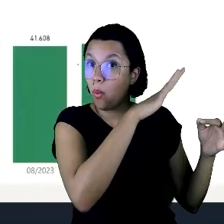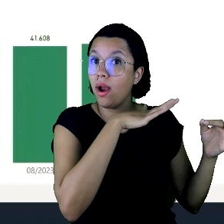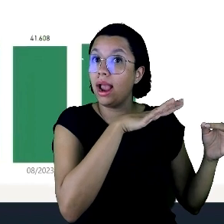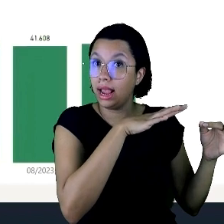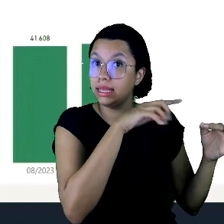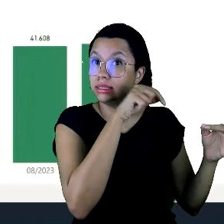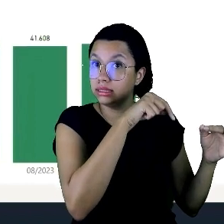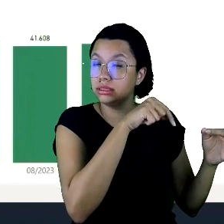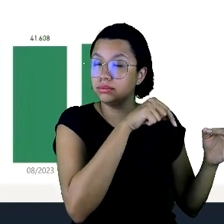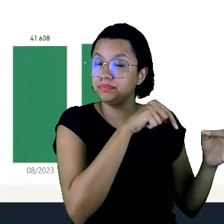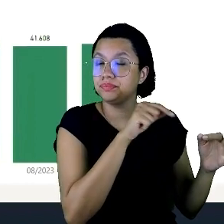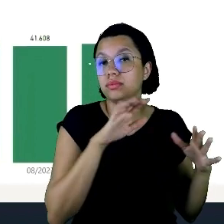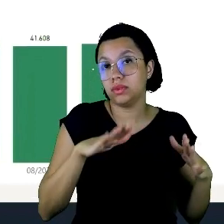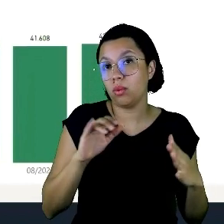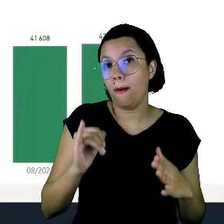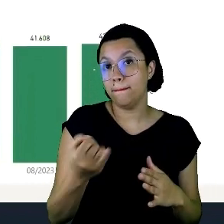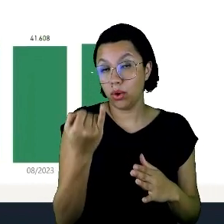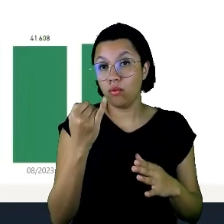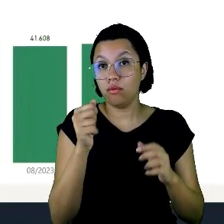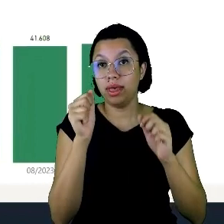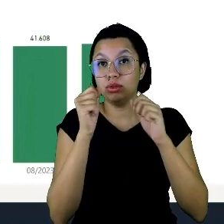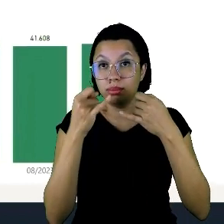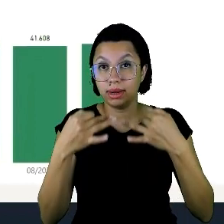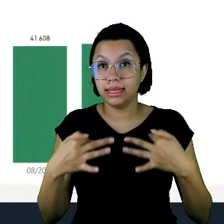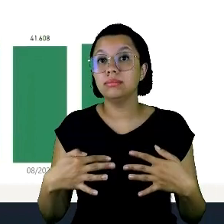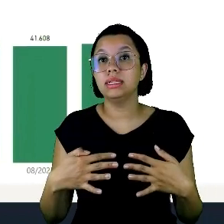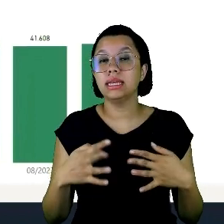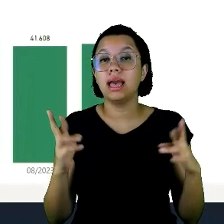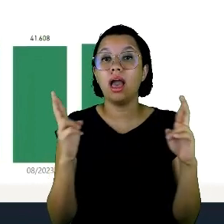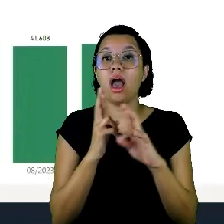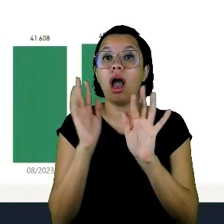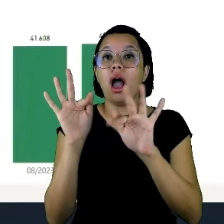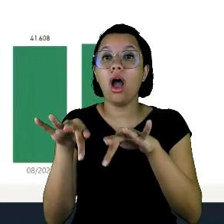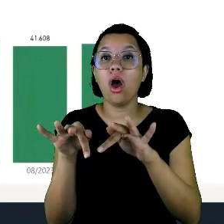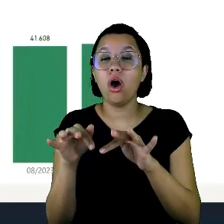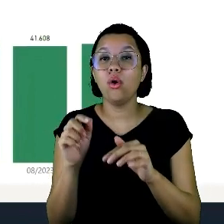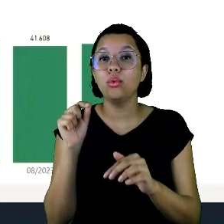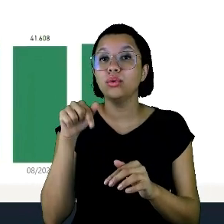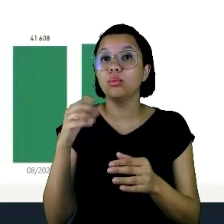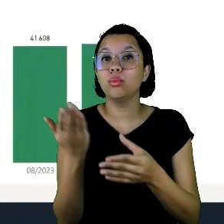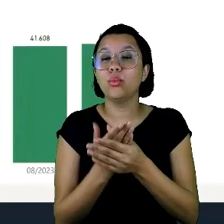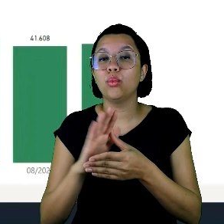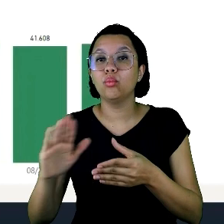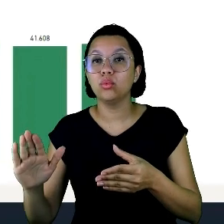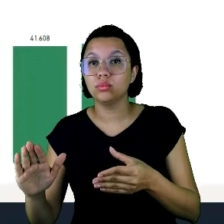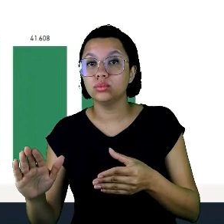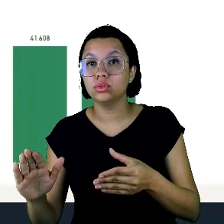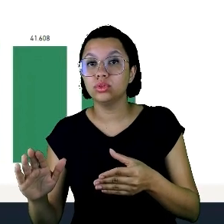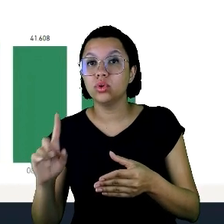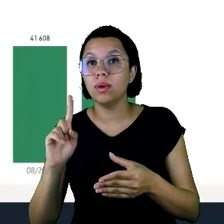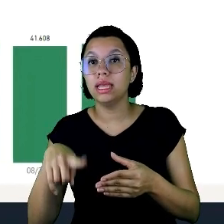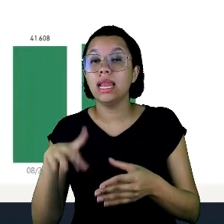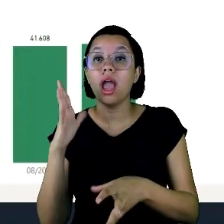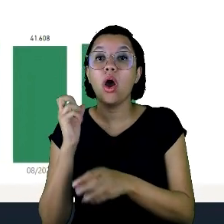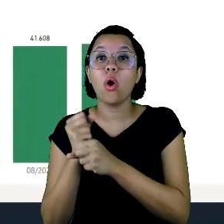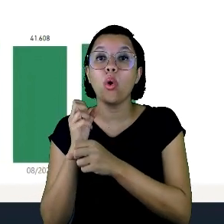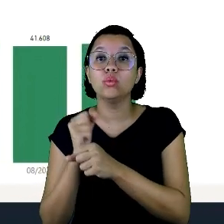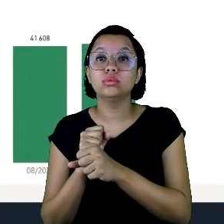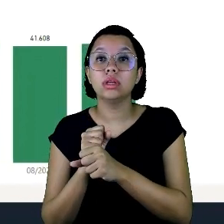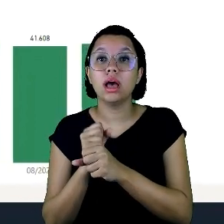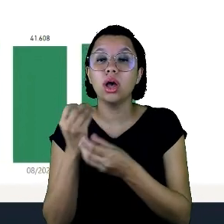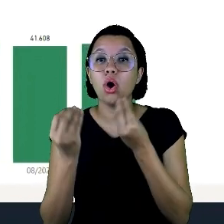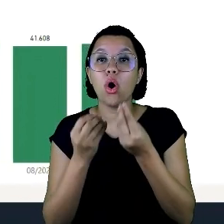Então, esses estão conclusos. Aí, aproveito para esclarecer em relação à conclusão, que o processo